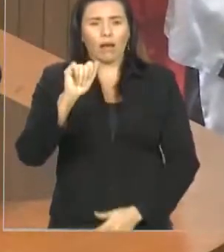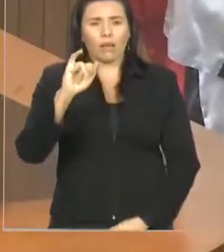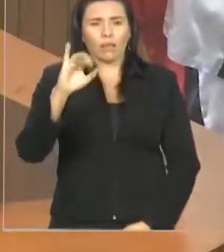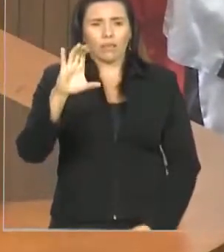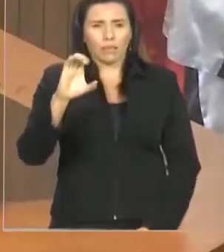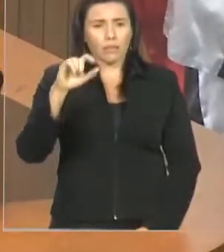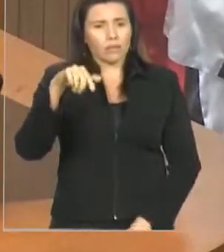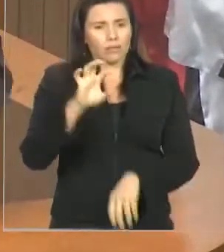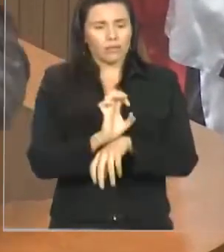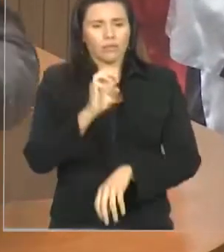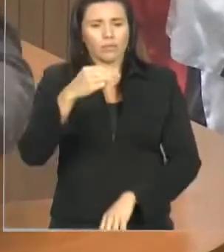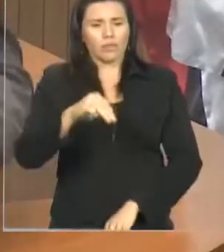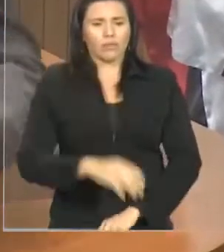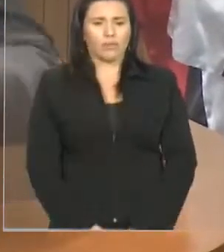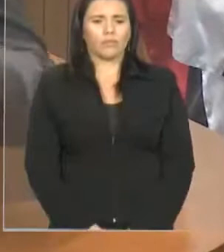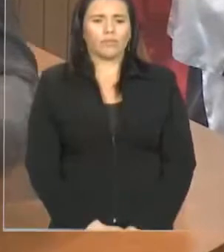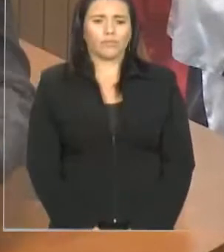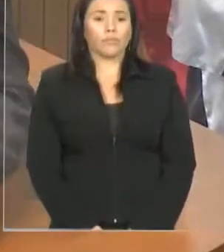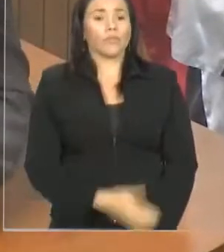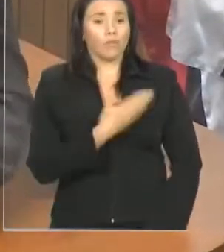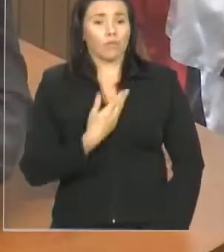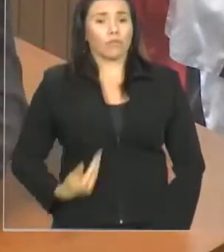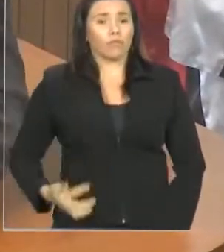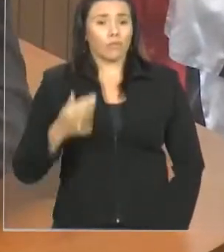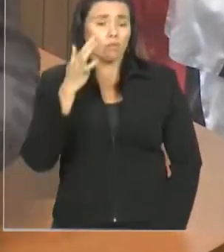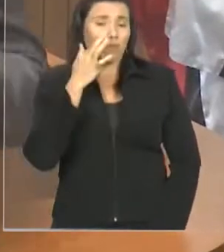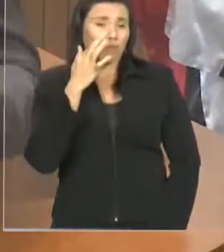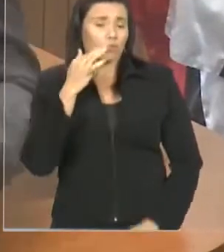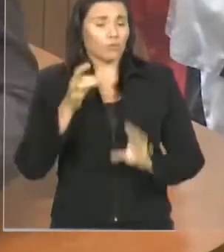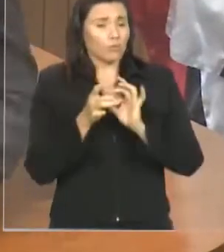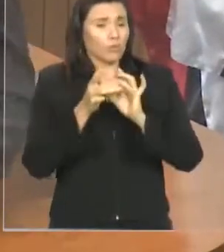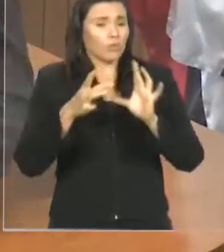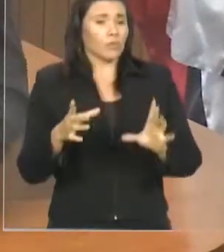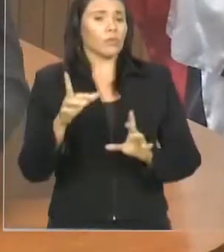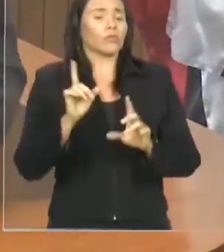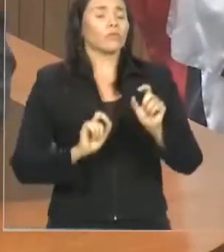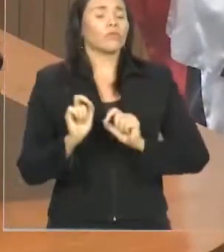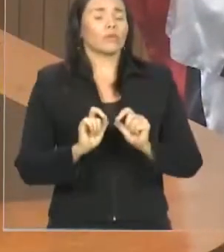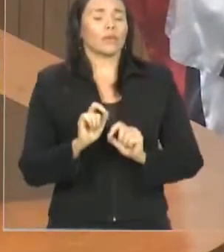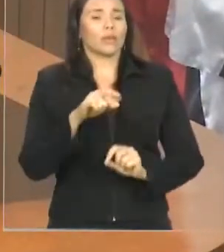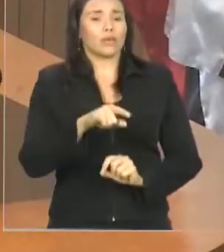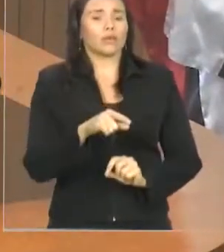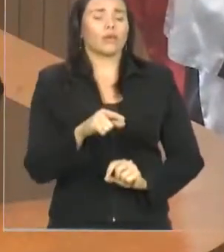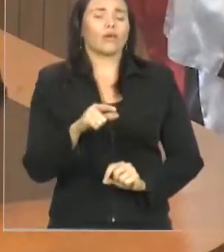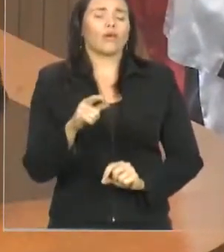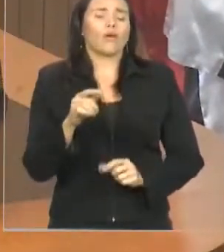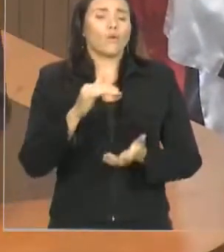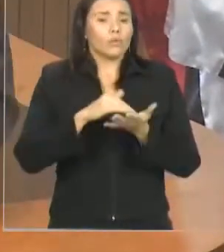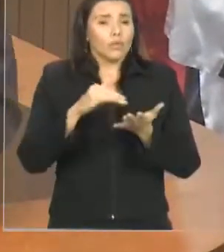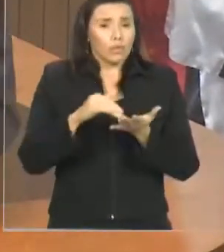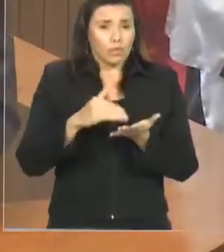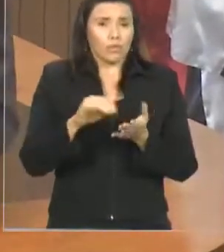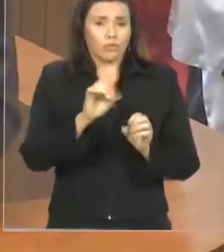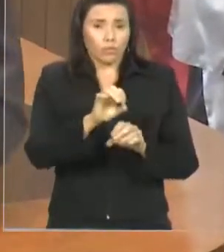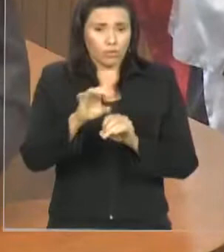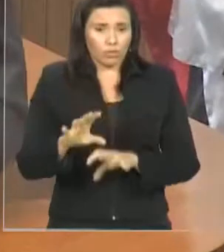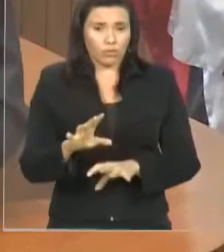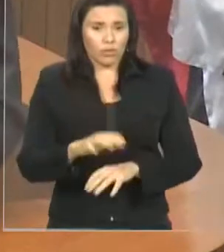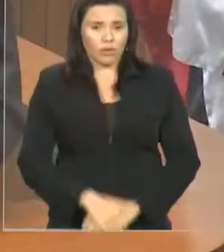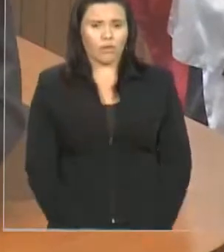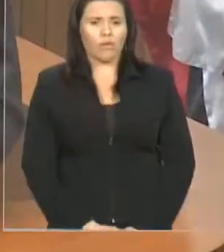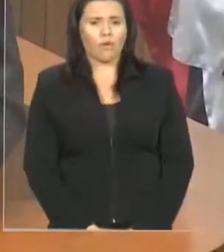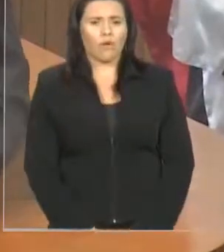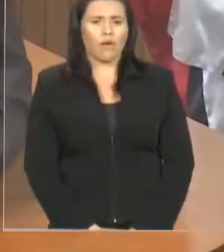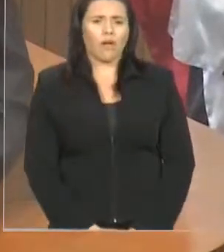a fazer a reforma e recuperação de todo o caique, para transformar o caique numa escola digna,